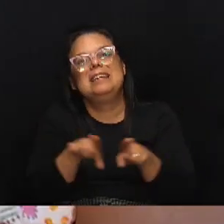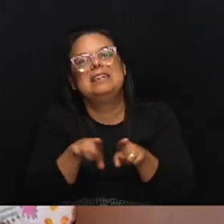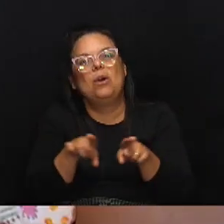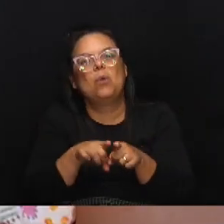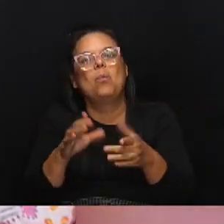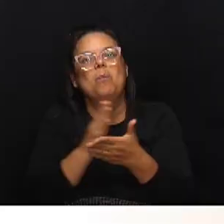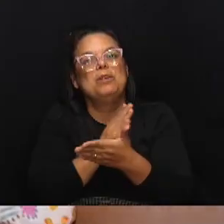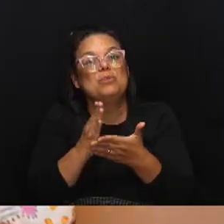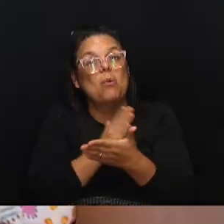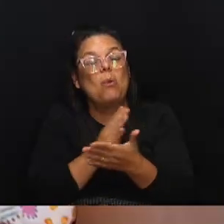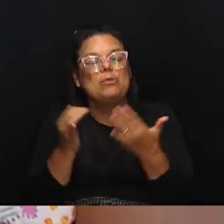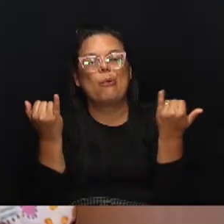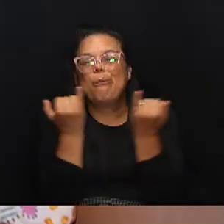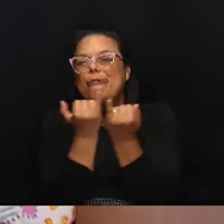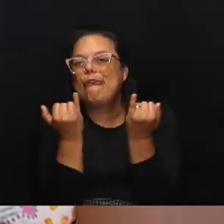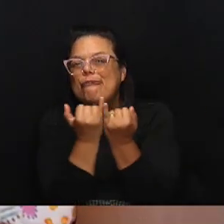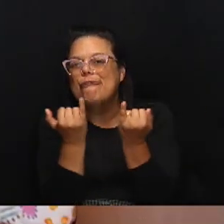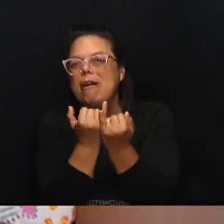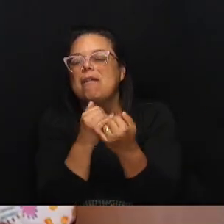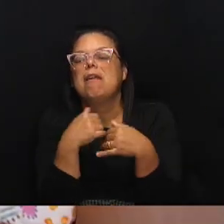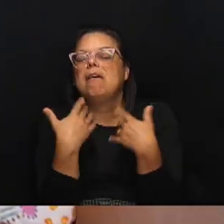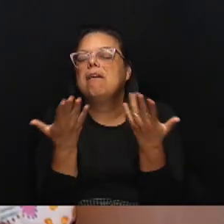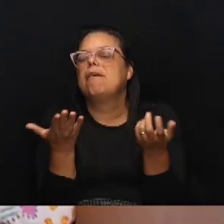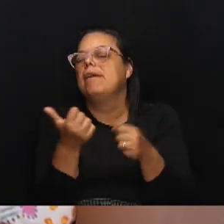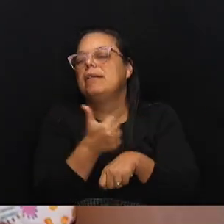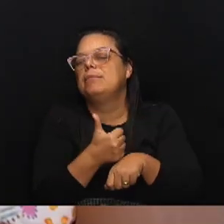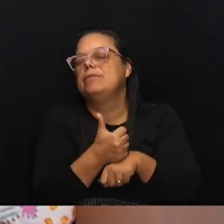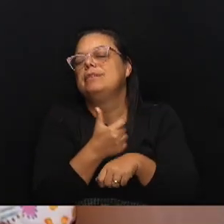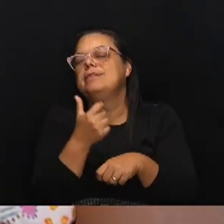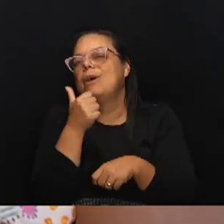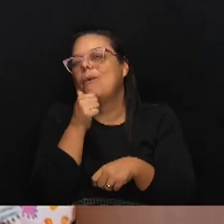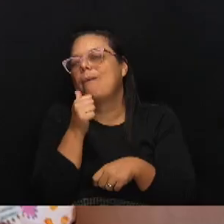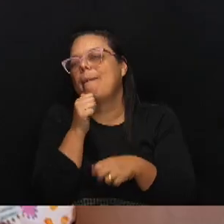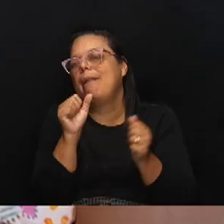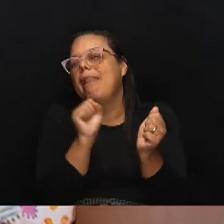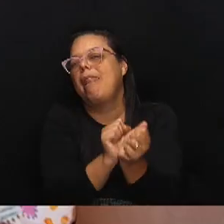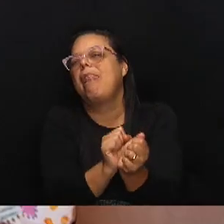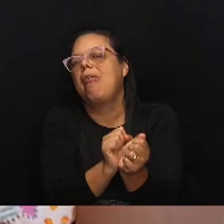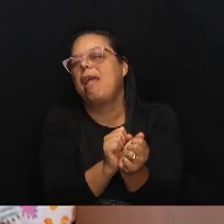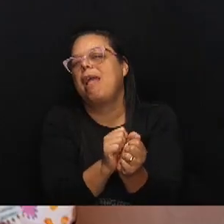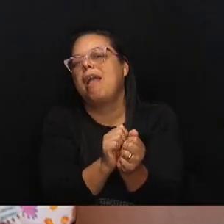algumas fofocas. Quais eram as profissões que as negras tinham? Então, elas